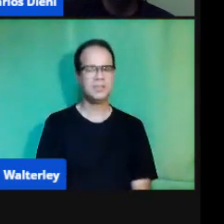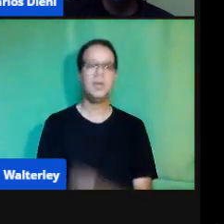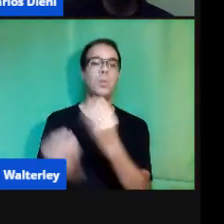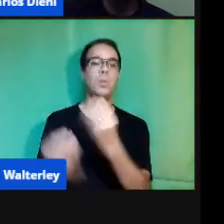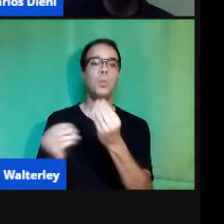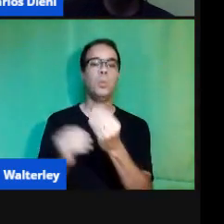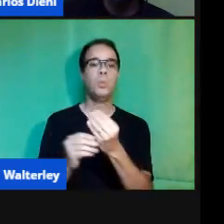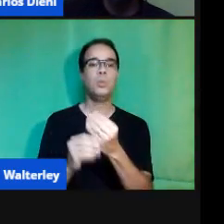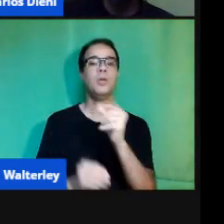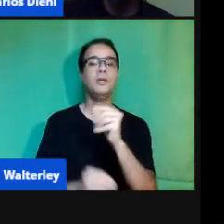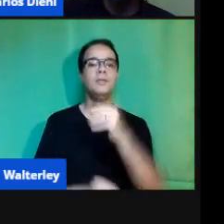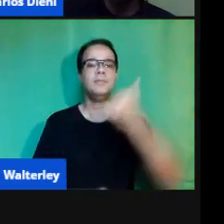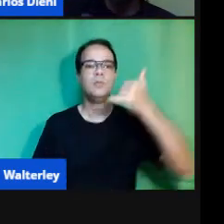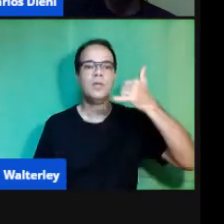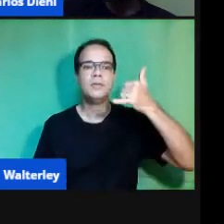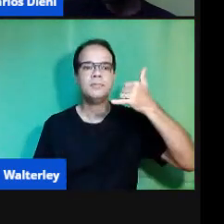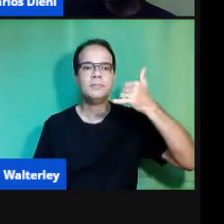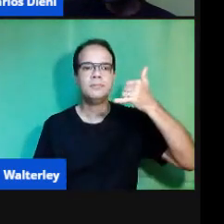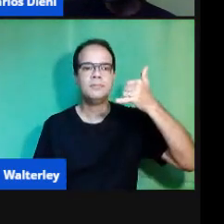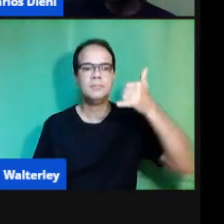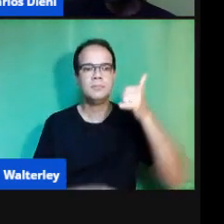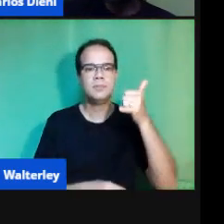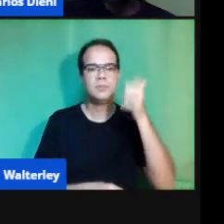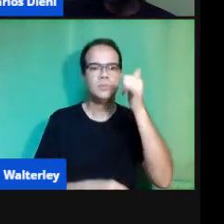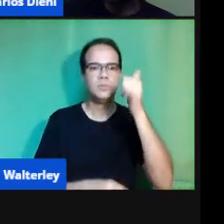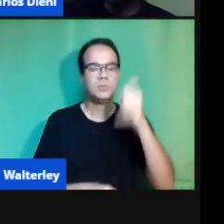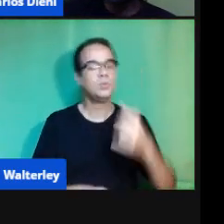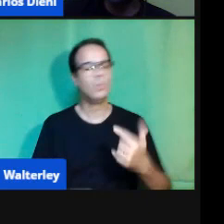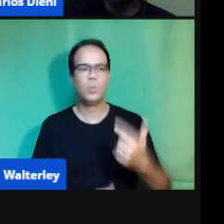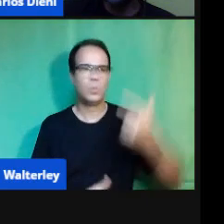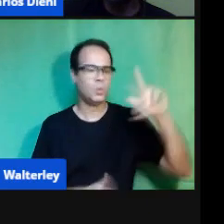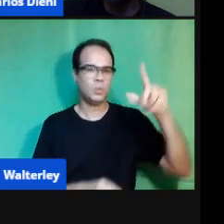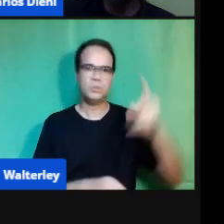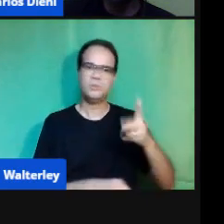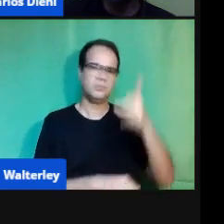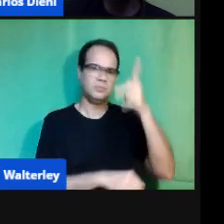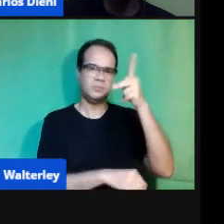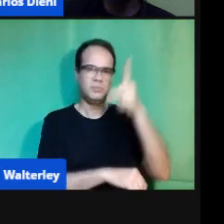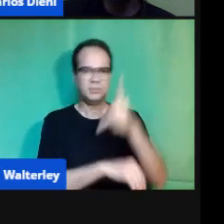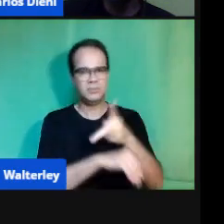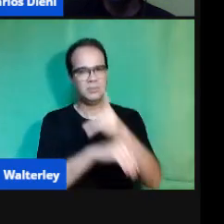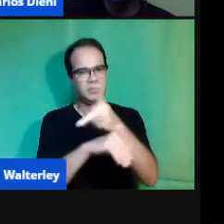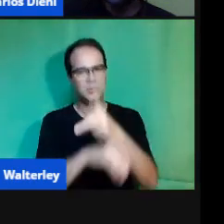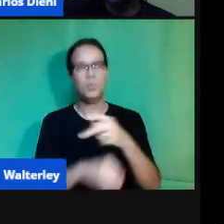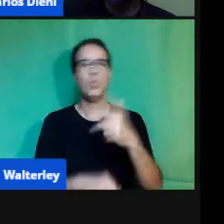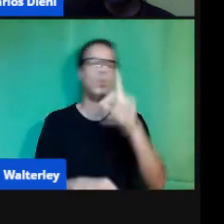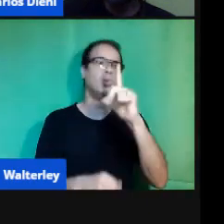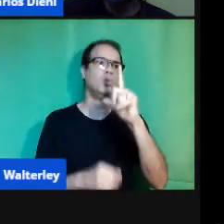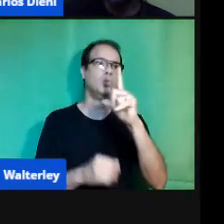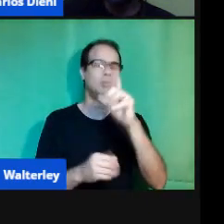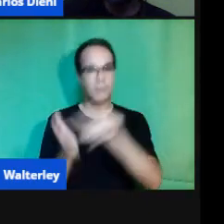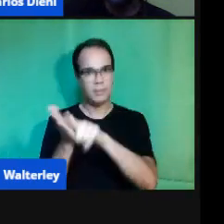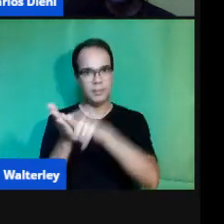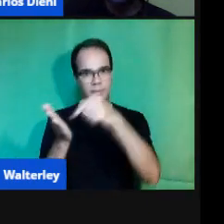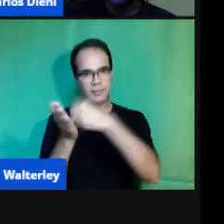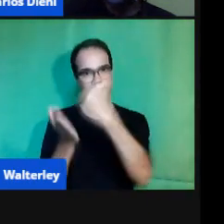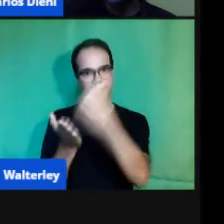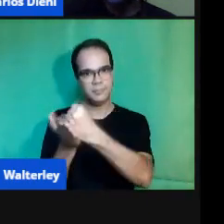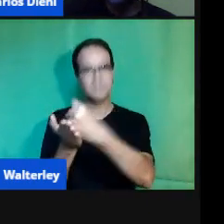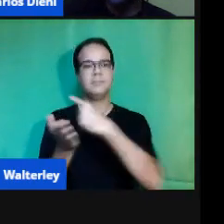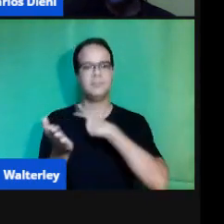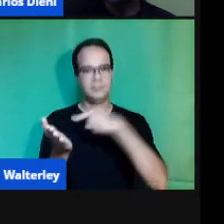com celular também. Outras foram utilizados arquivos e algumas